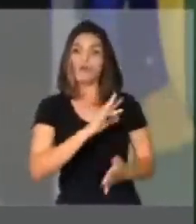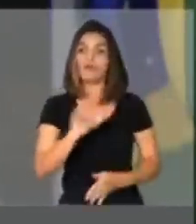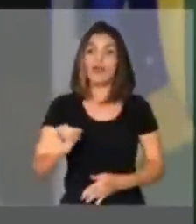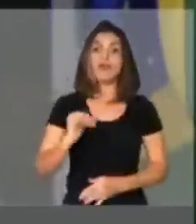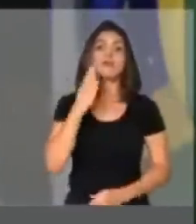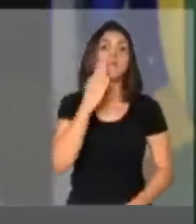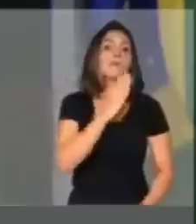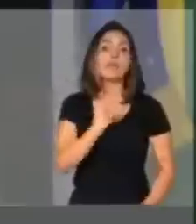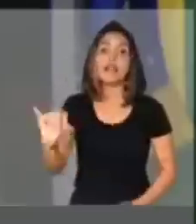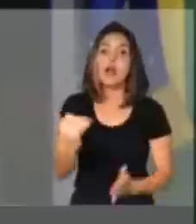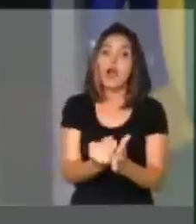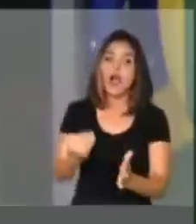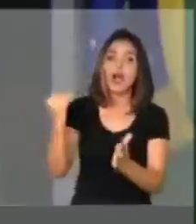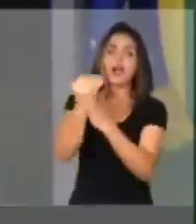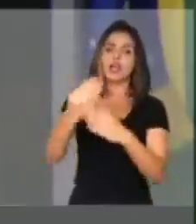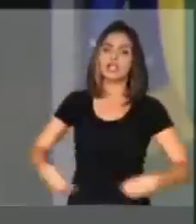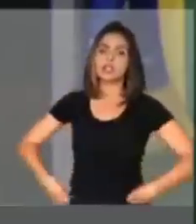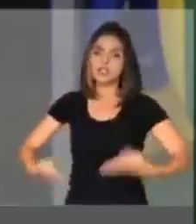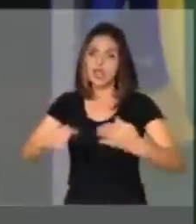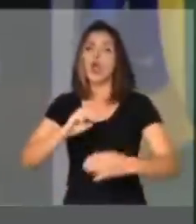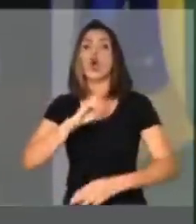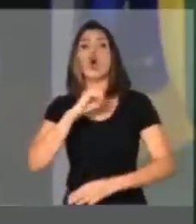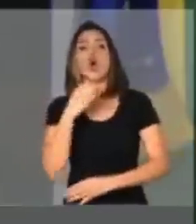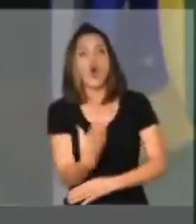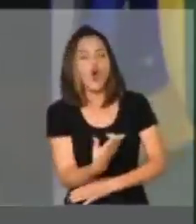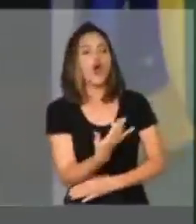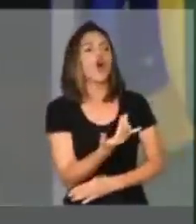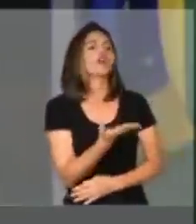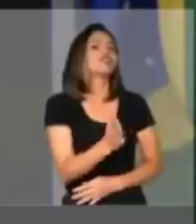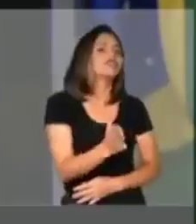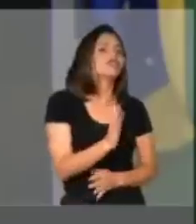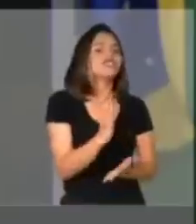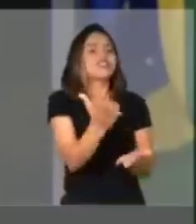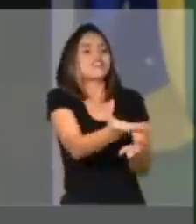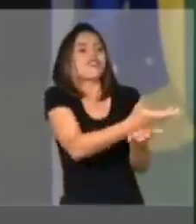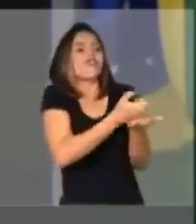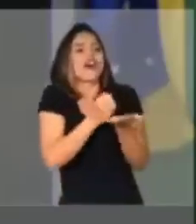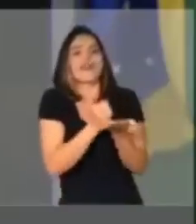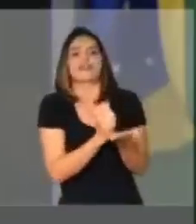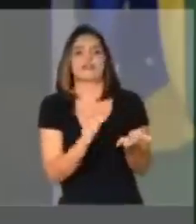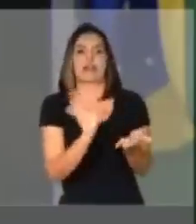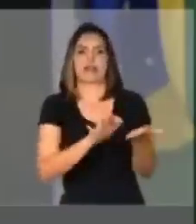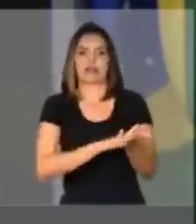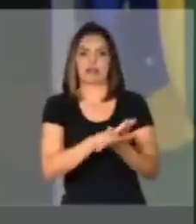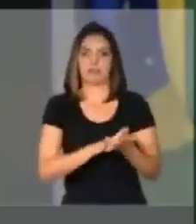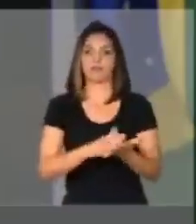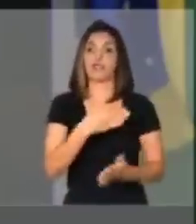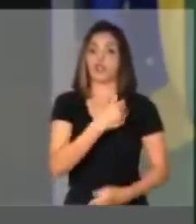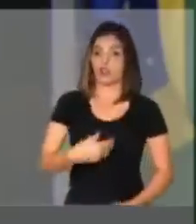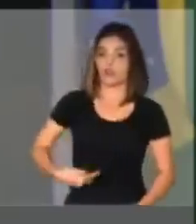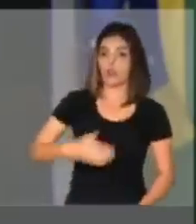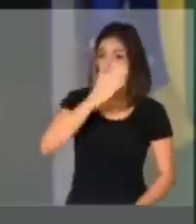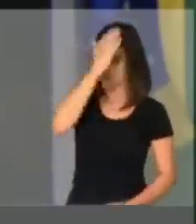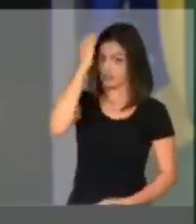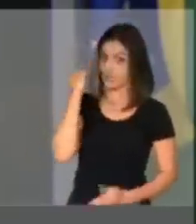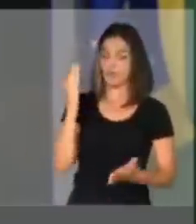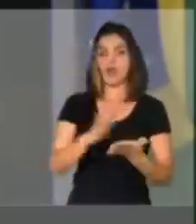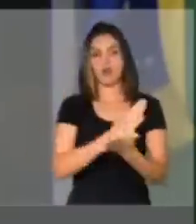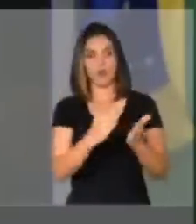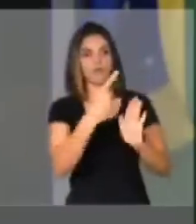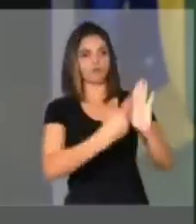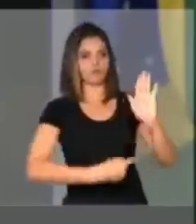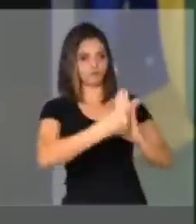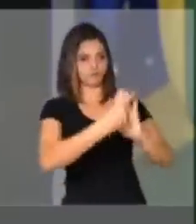mais de despesa ou de renúncia de receita para o nosso país. Alguns vetos, é verdade, do governo Temer ainda,